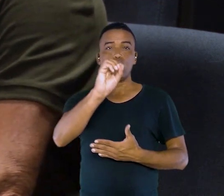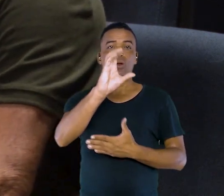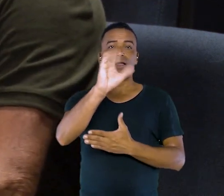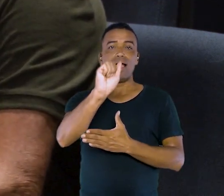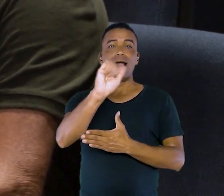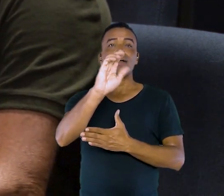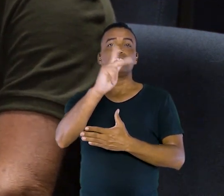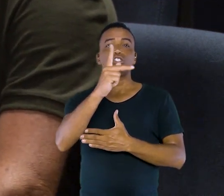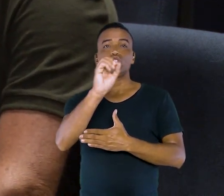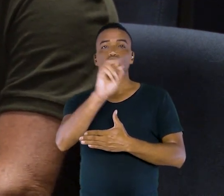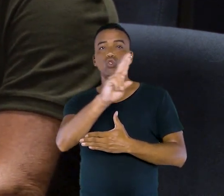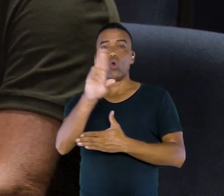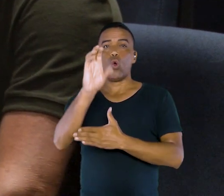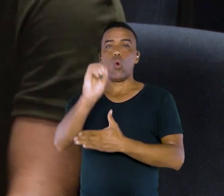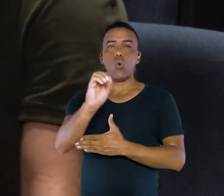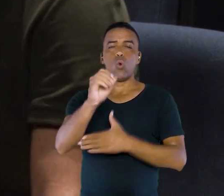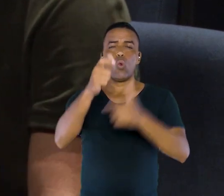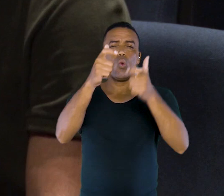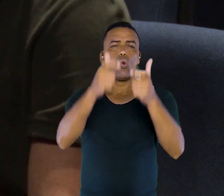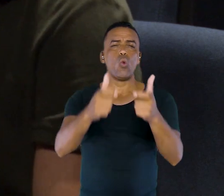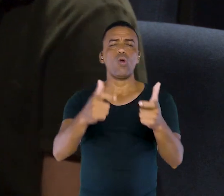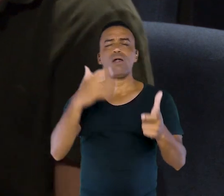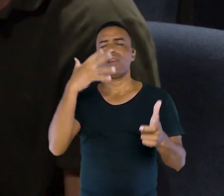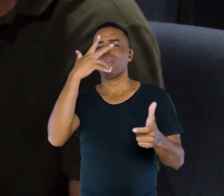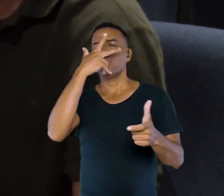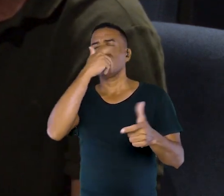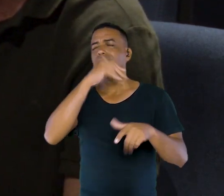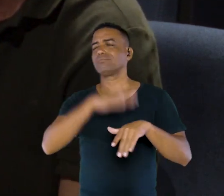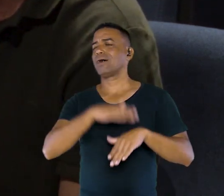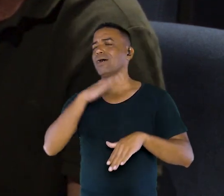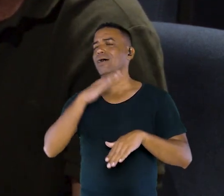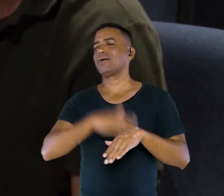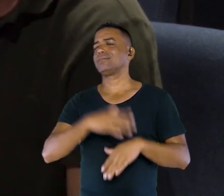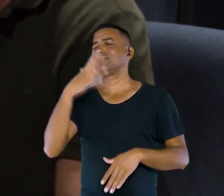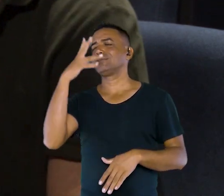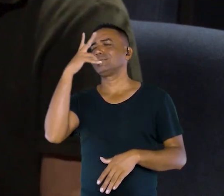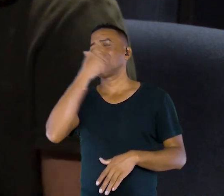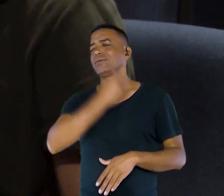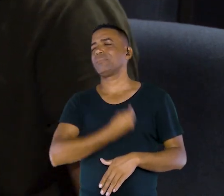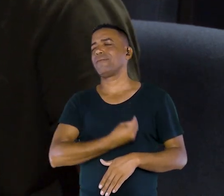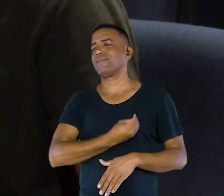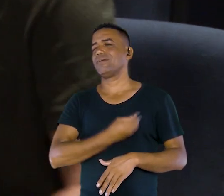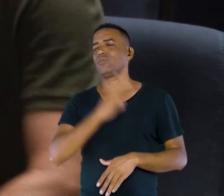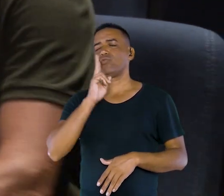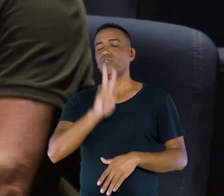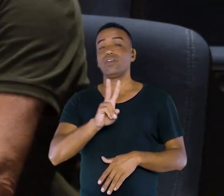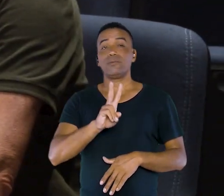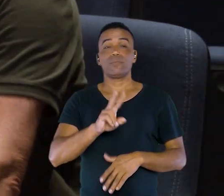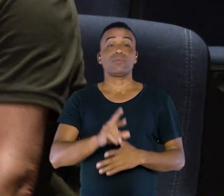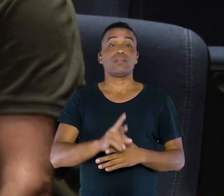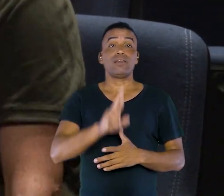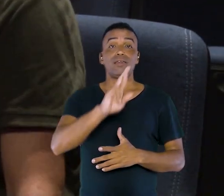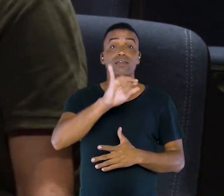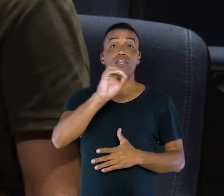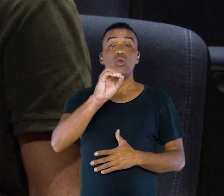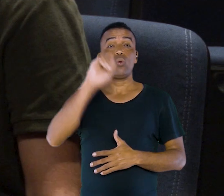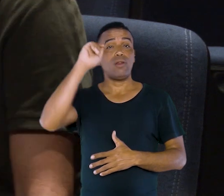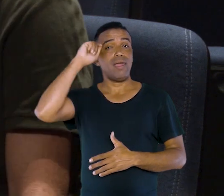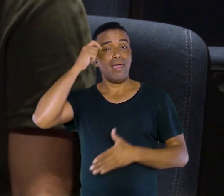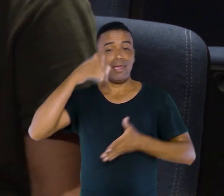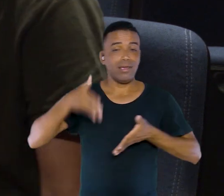Negro. É realmente muito linda, é um dos lugares mais bonitos que eu já vi na minha vida. E o Rio Negro,